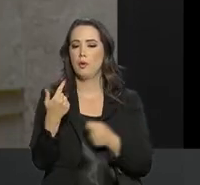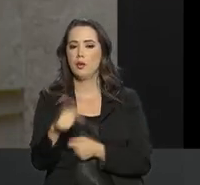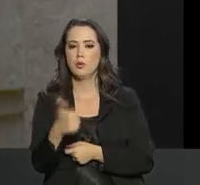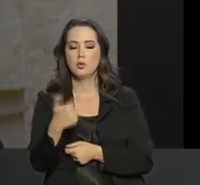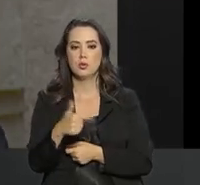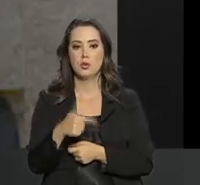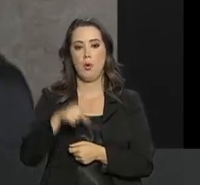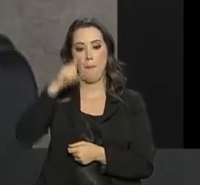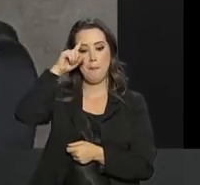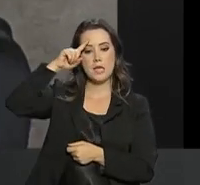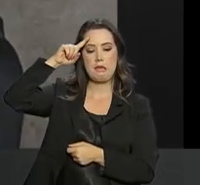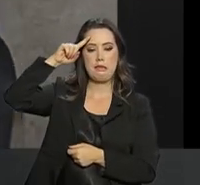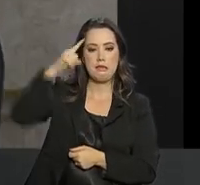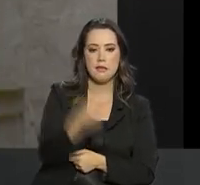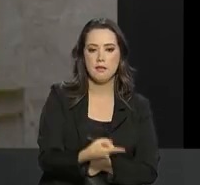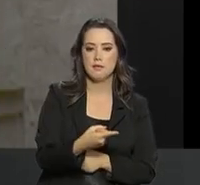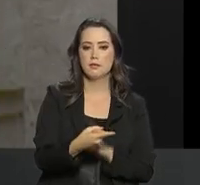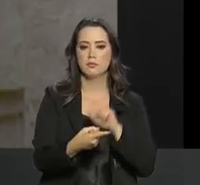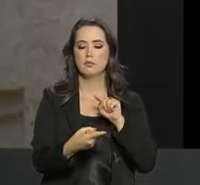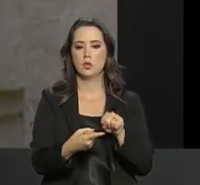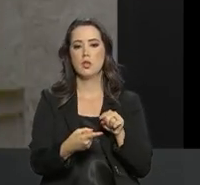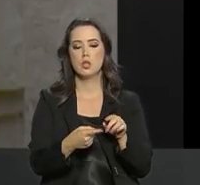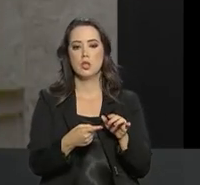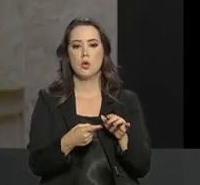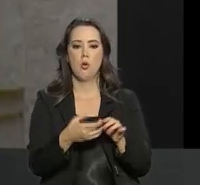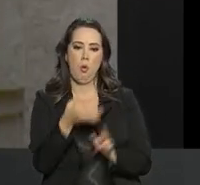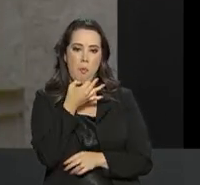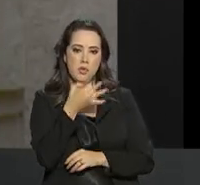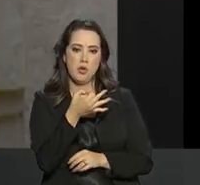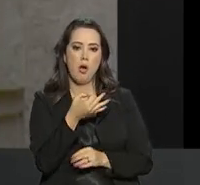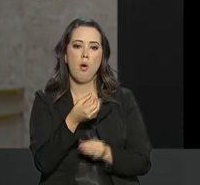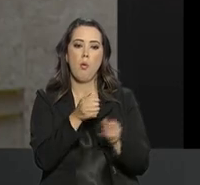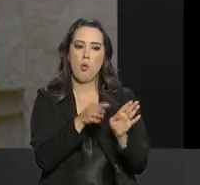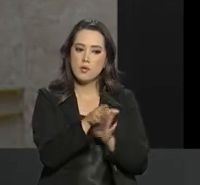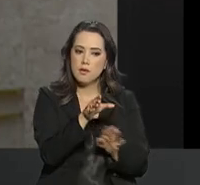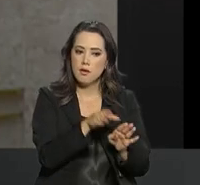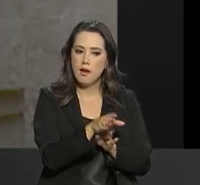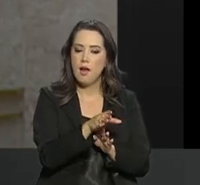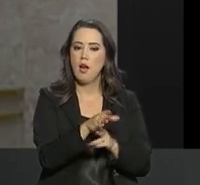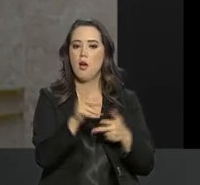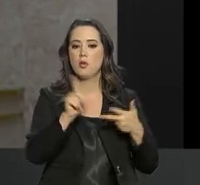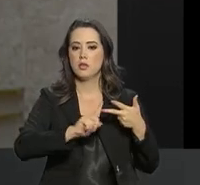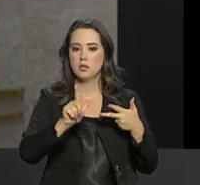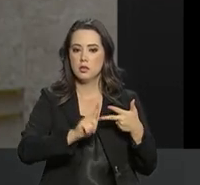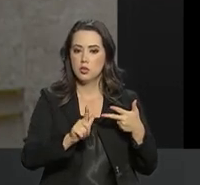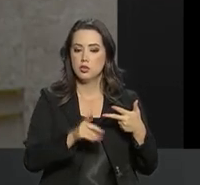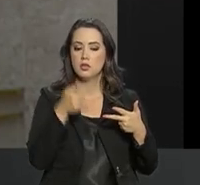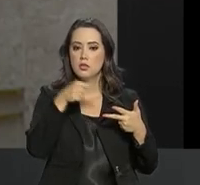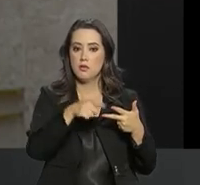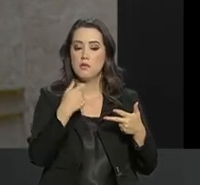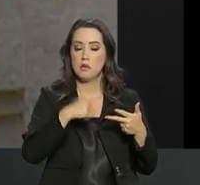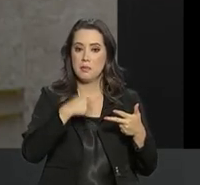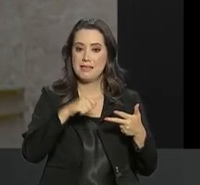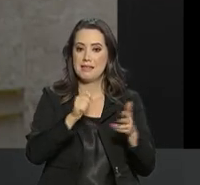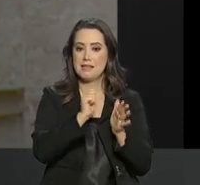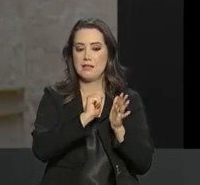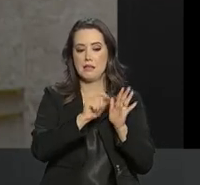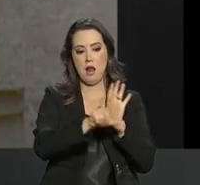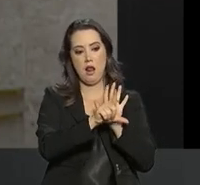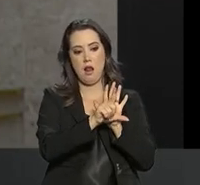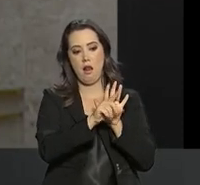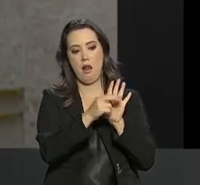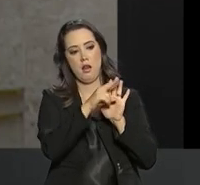de obrigar, por assim dizer, ou sugerir ao Poder Legislativo que pudesse implementar